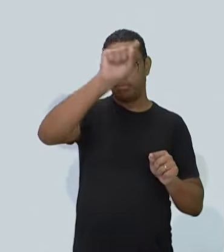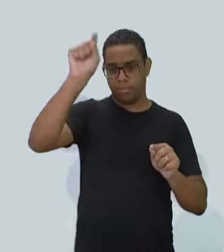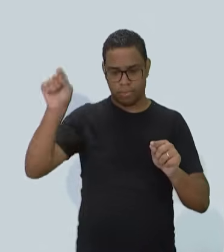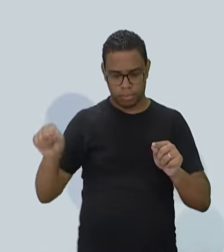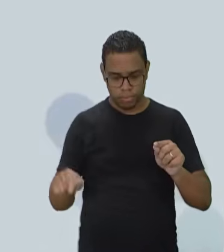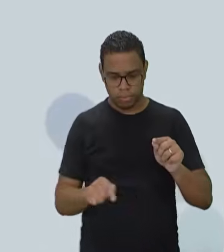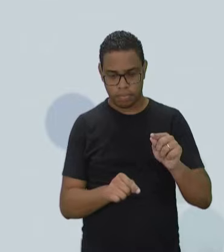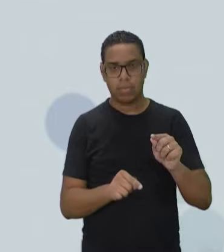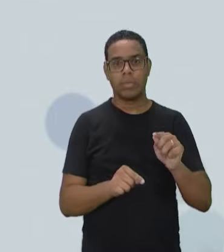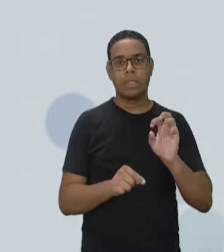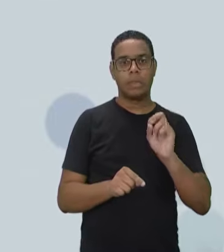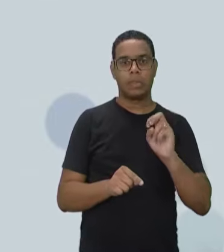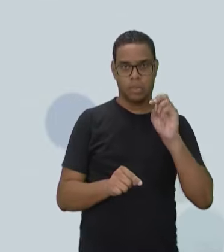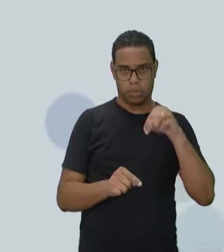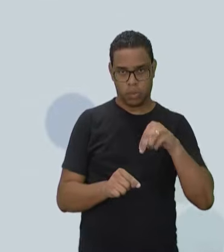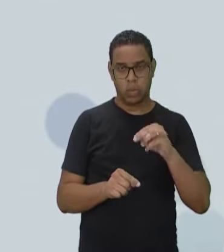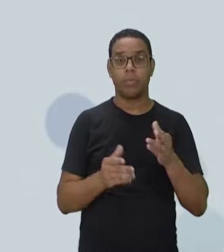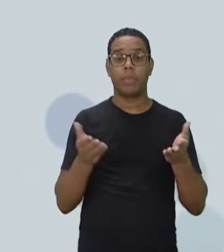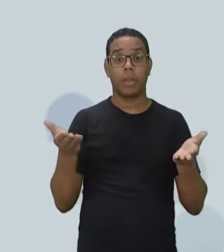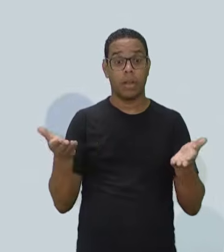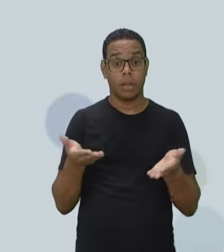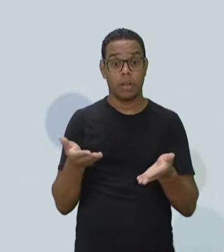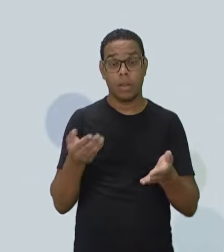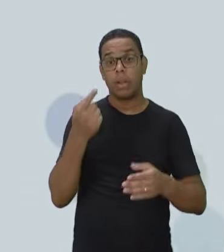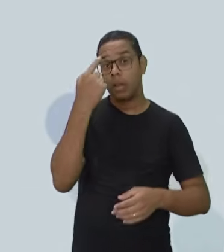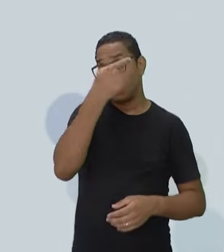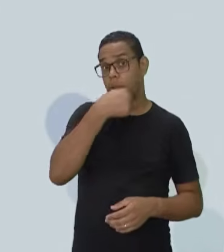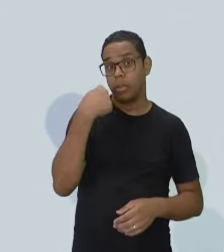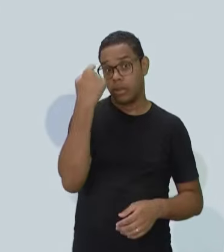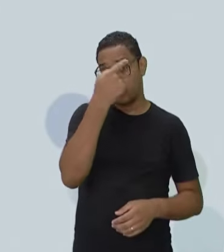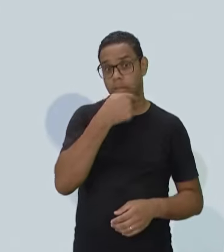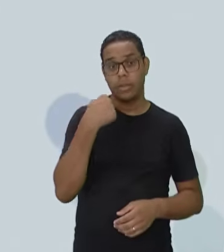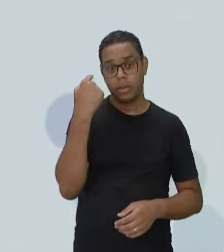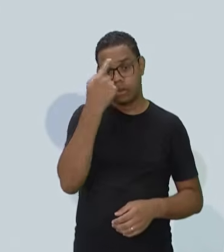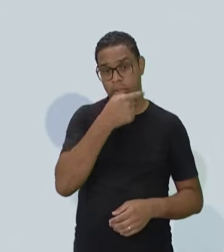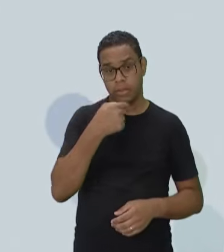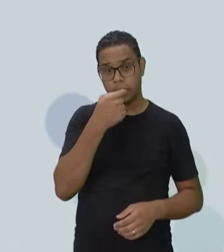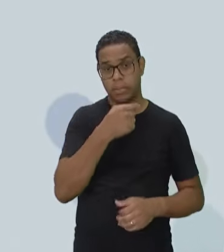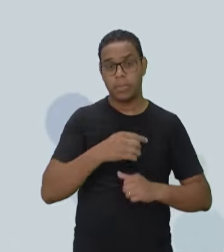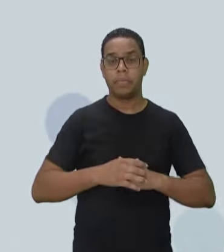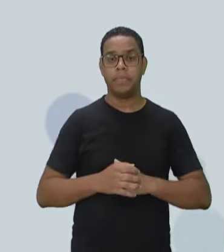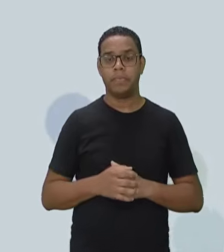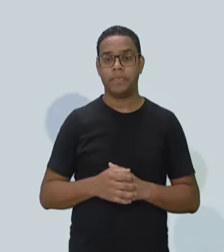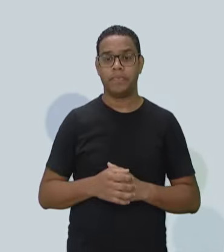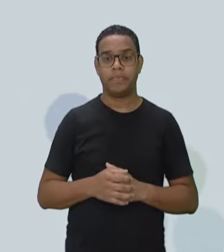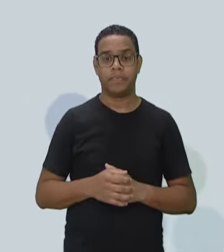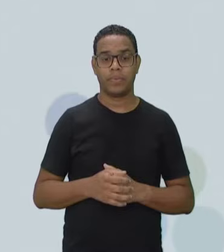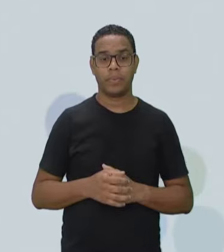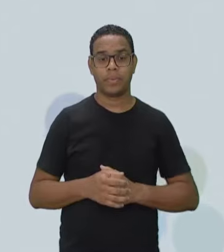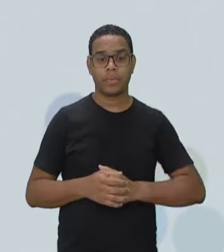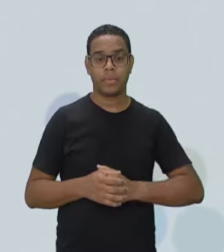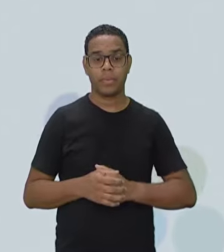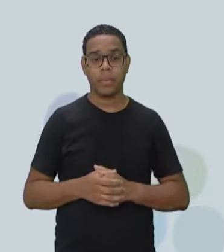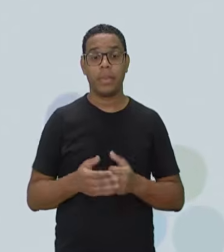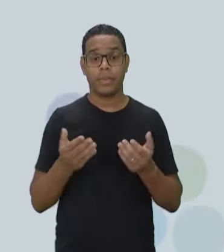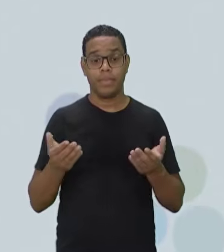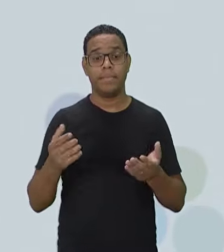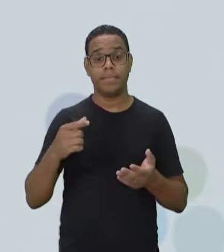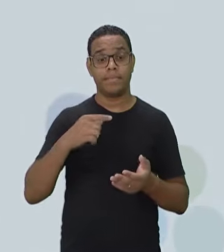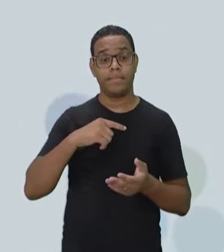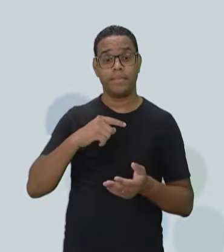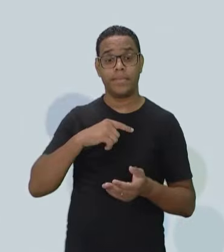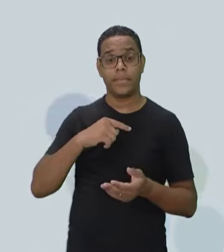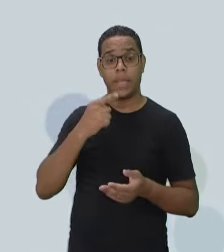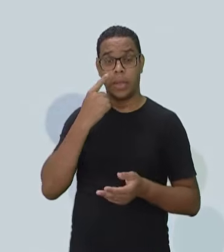do minuto. Agora vamos caminhar a hora com o ponteiro da hora. Então, eu tenho